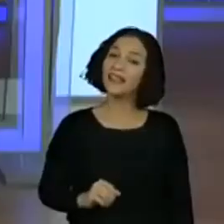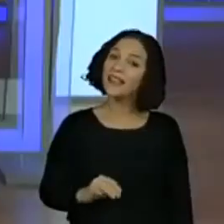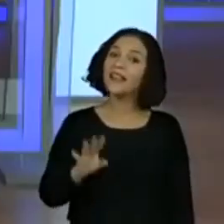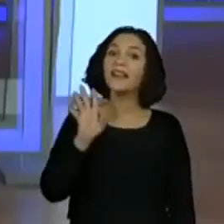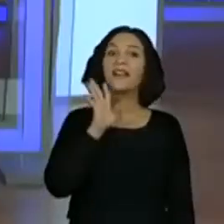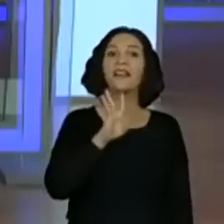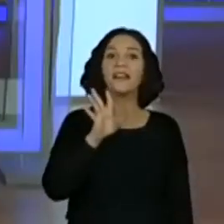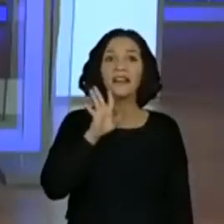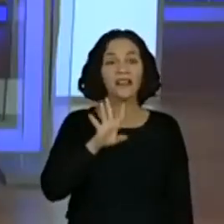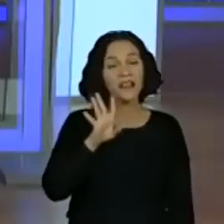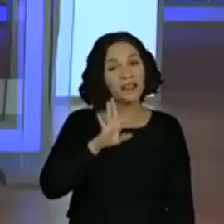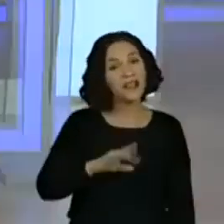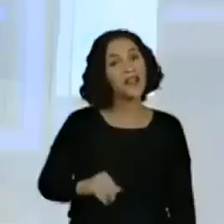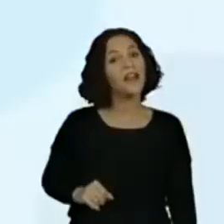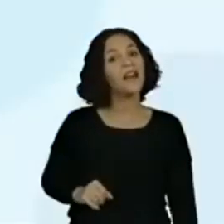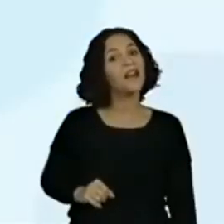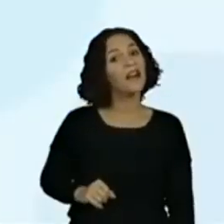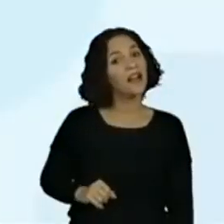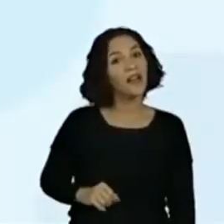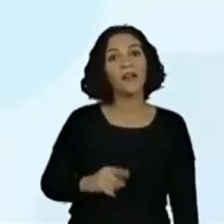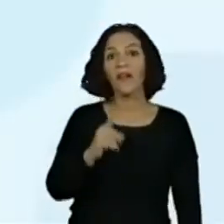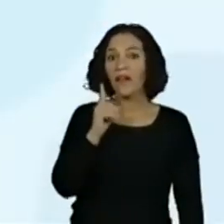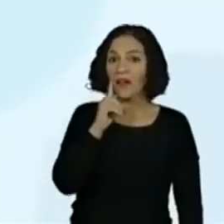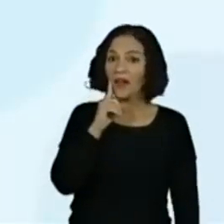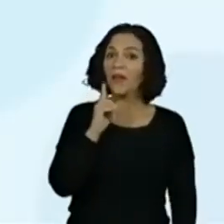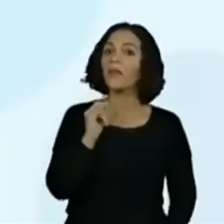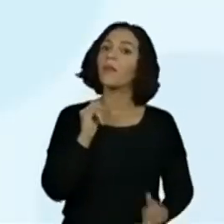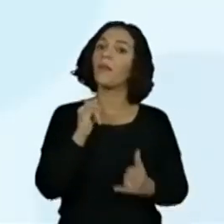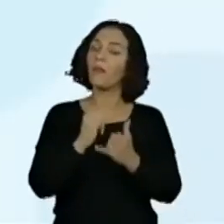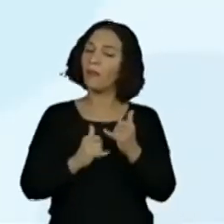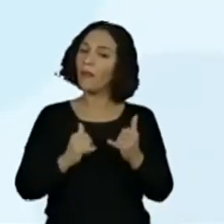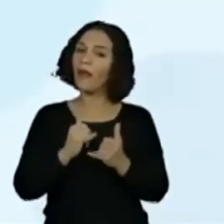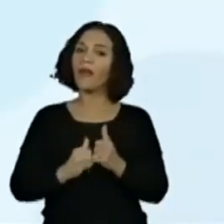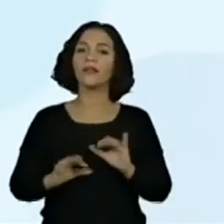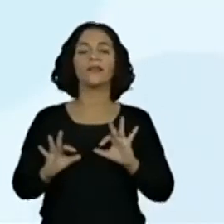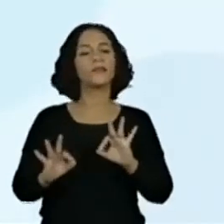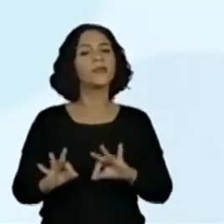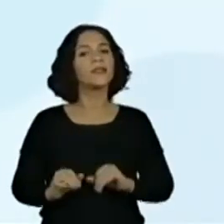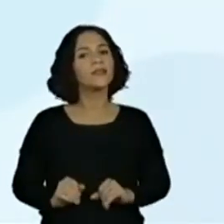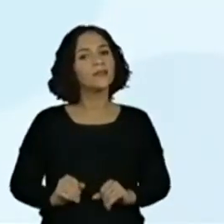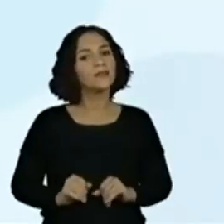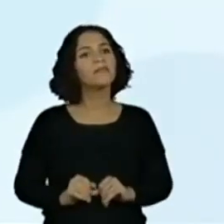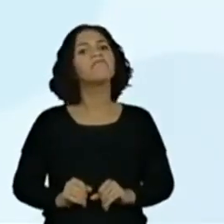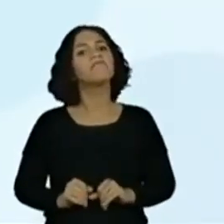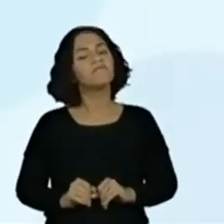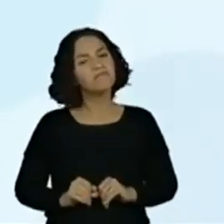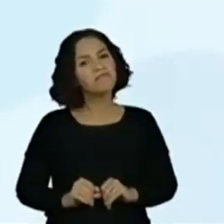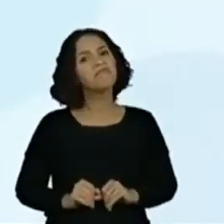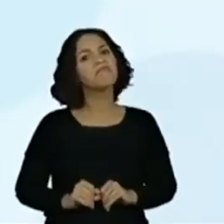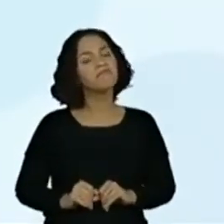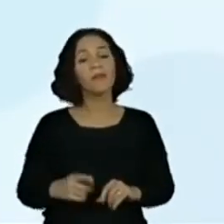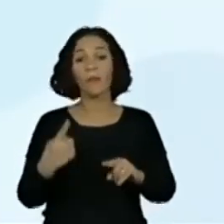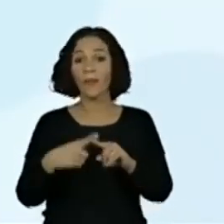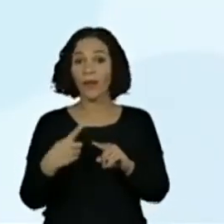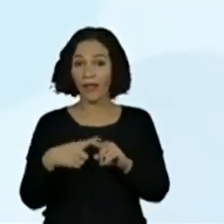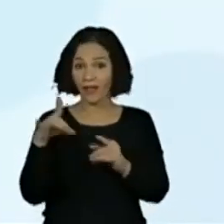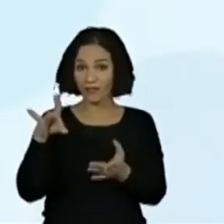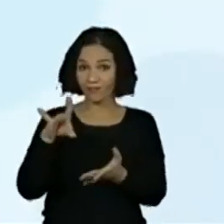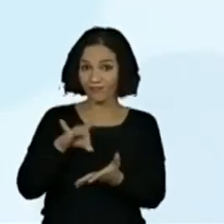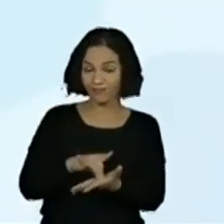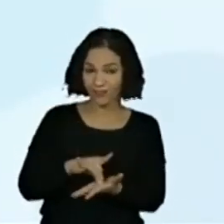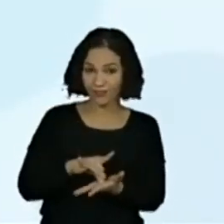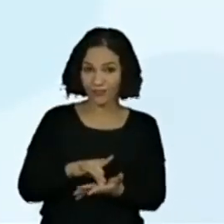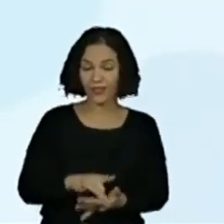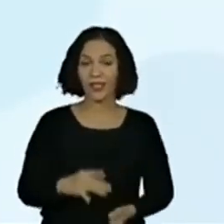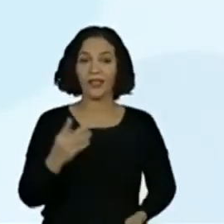Legal, turminha do primeiro ano, olha aqui. Bem Vocês próximo. Estimaram muito bem. O valor real